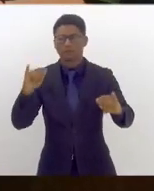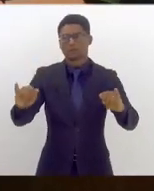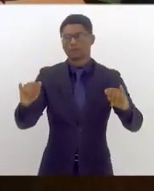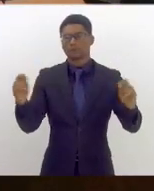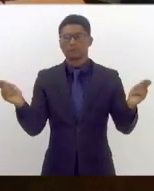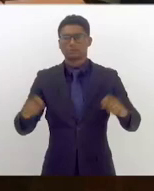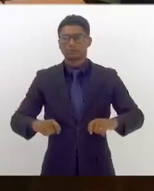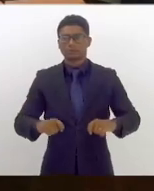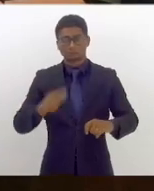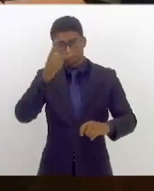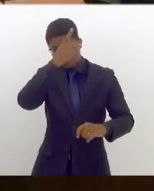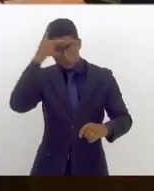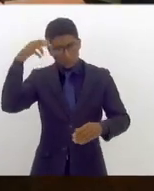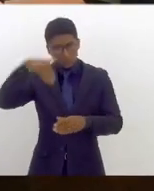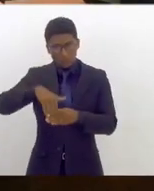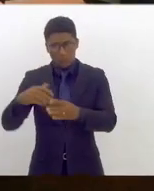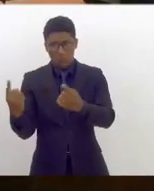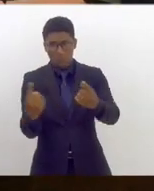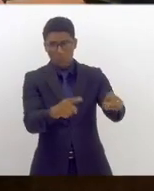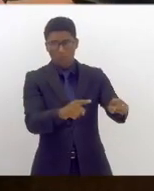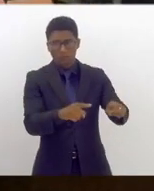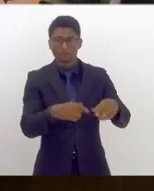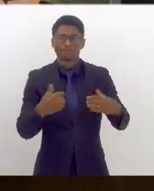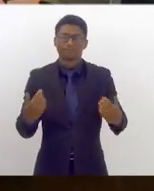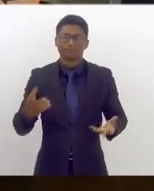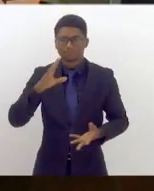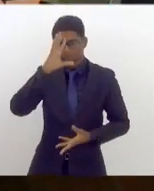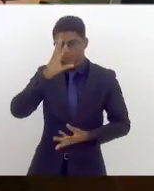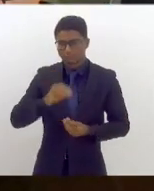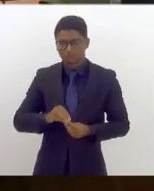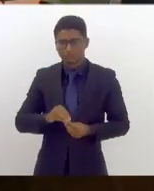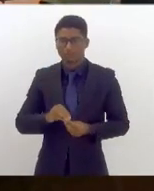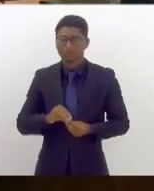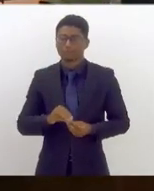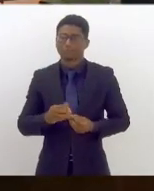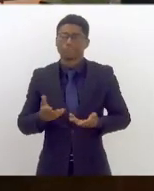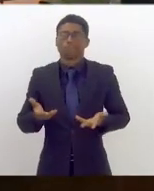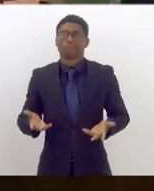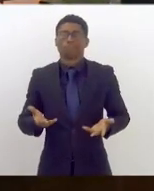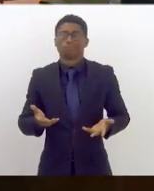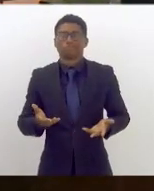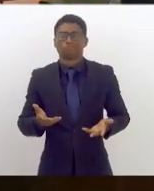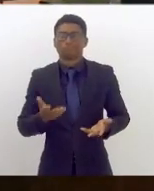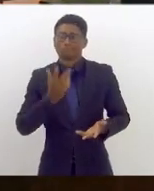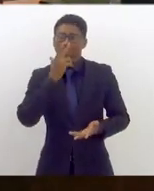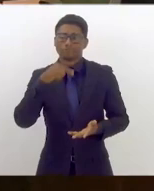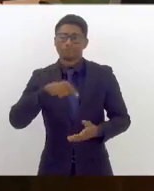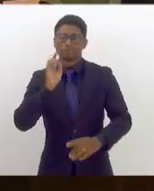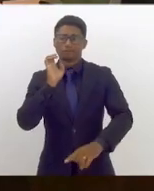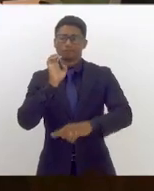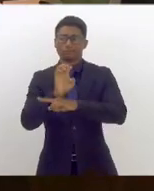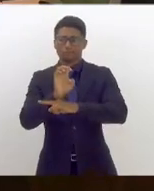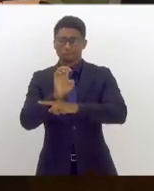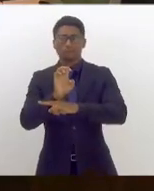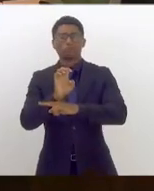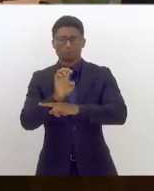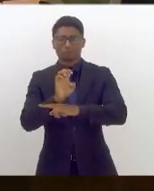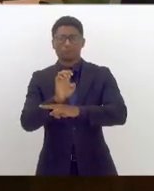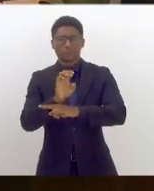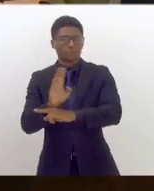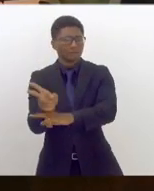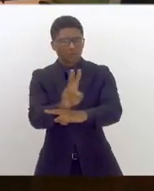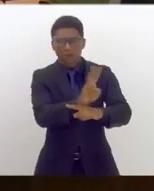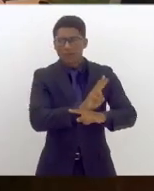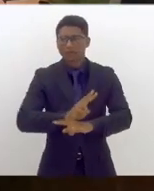Vota contra no fundo tá desguarnegendo o estado para fiscalizar e